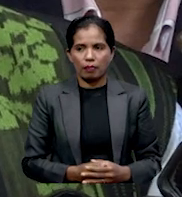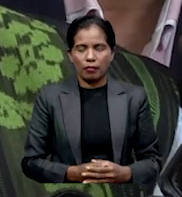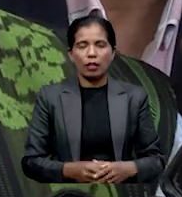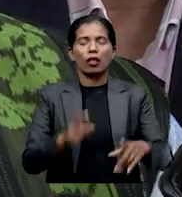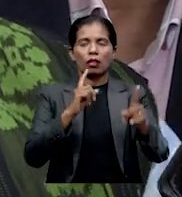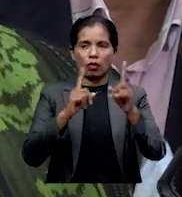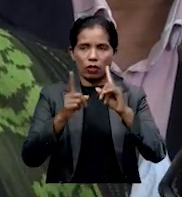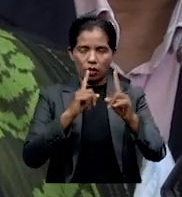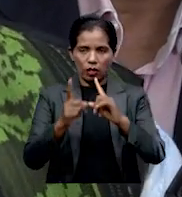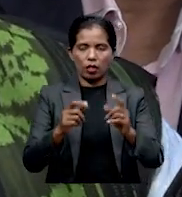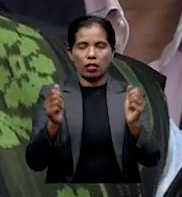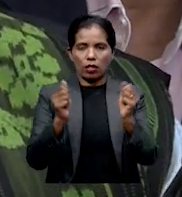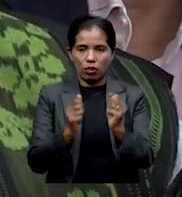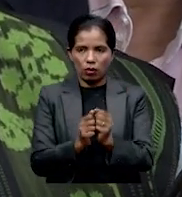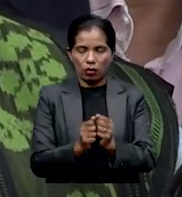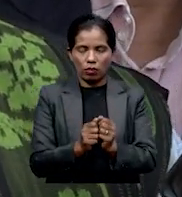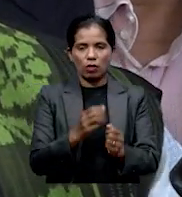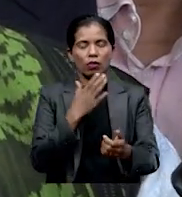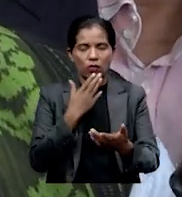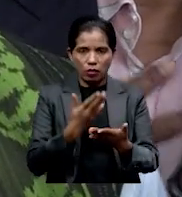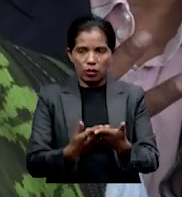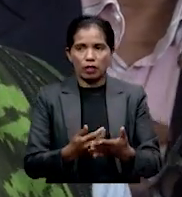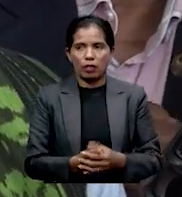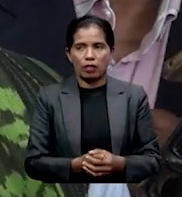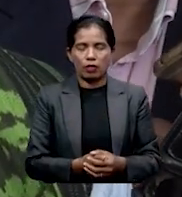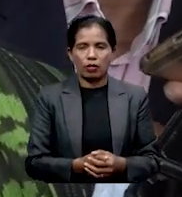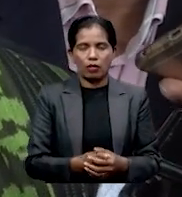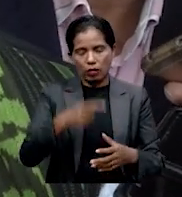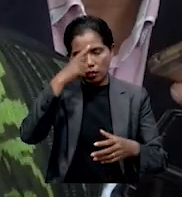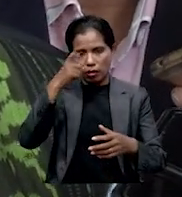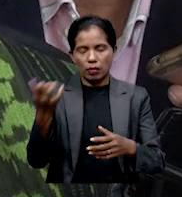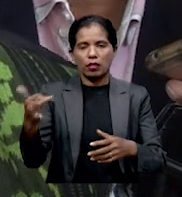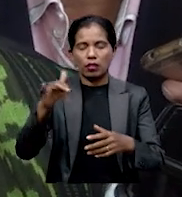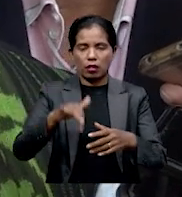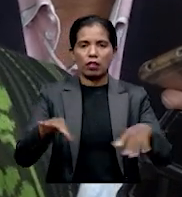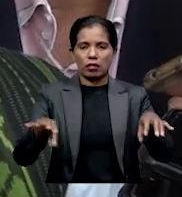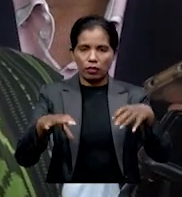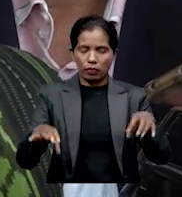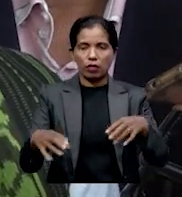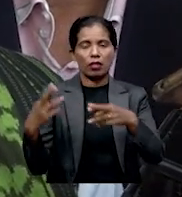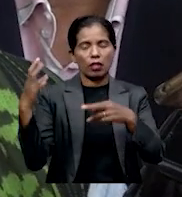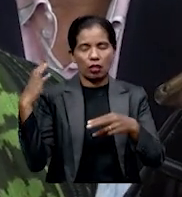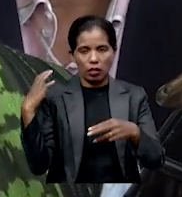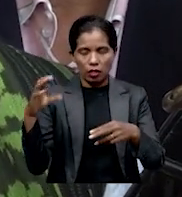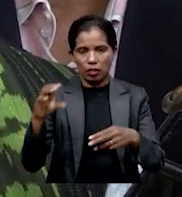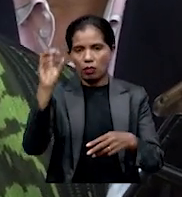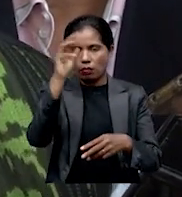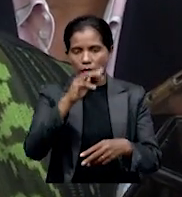Olha, mas ela é pré-council. Então, pré-council de papel, mas ela